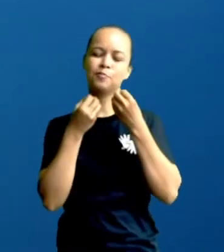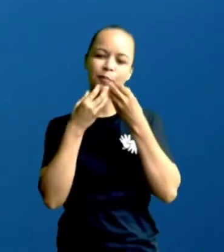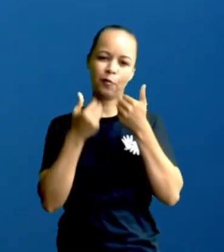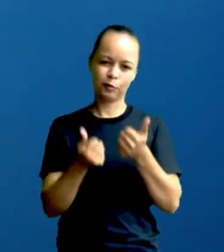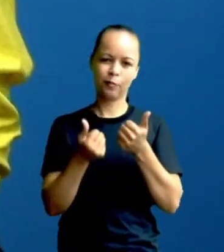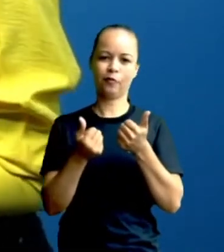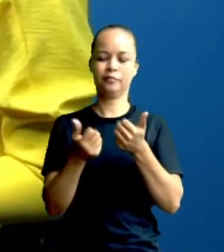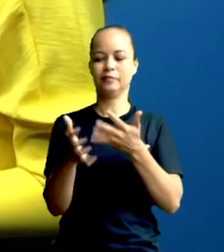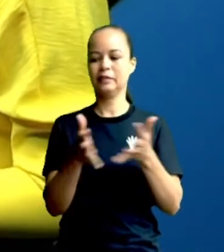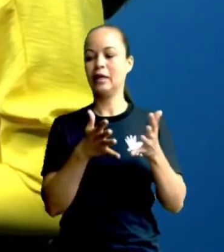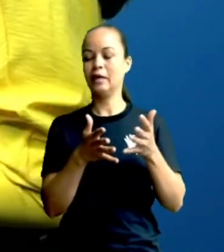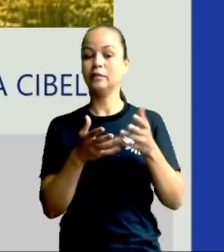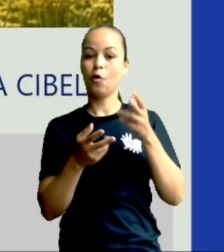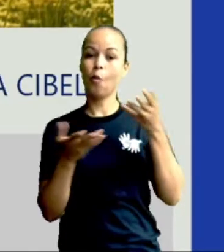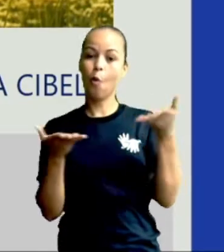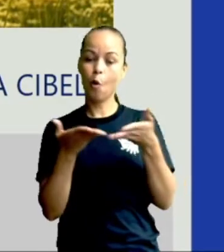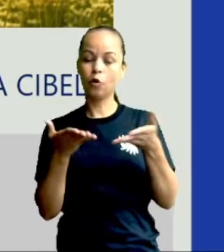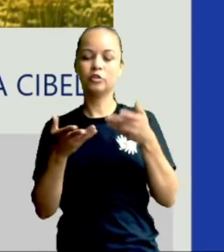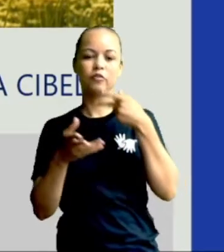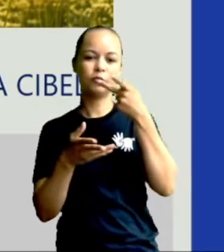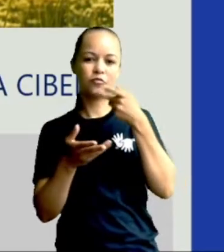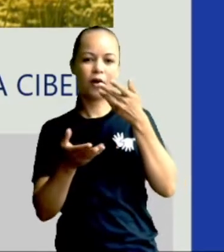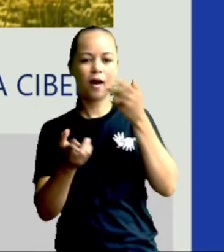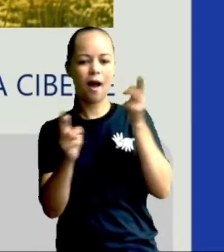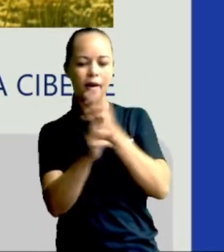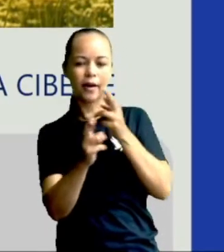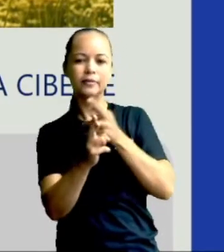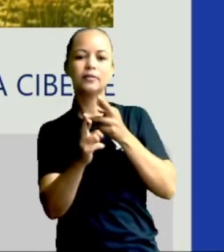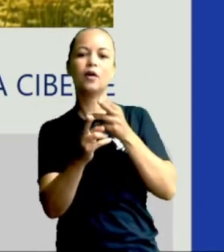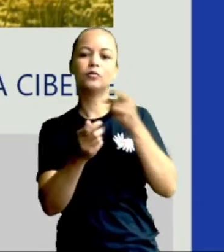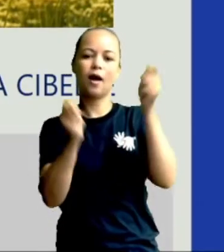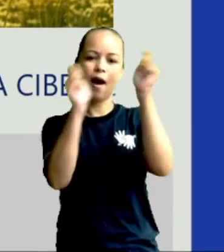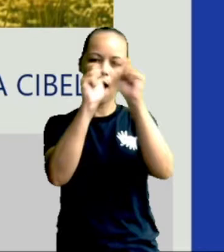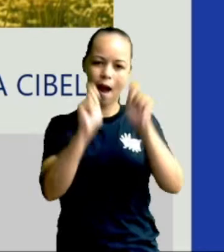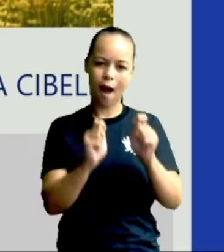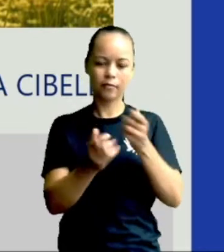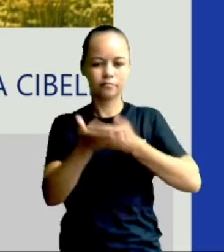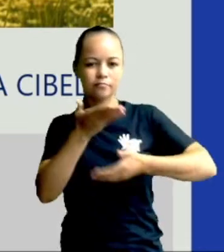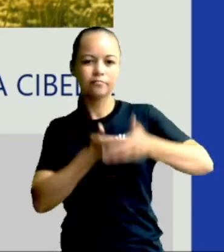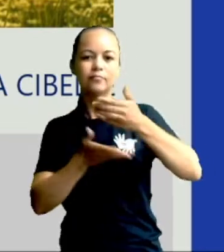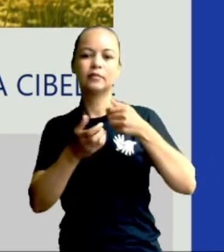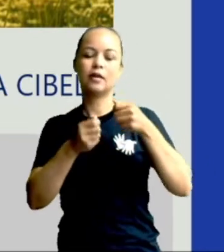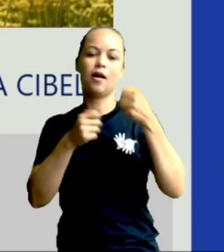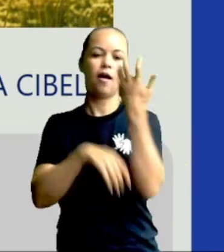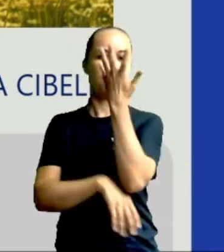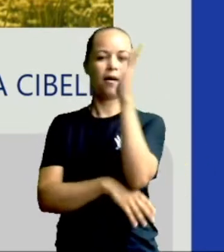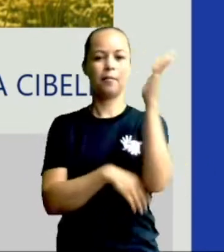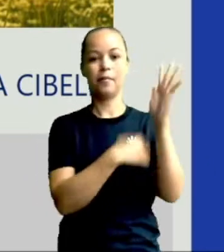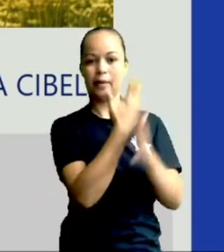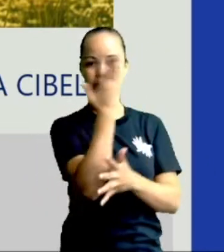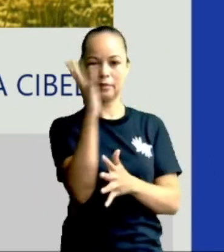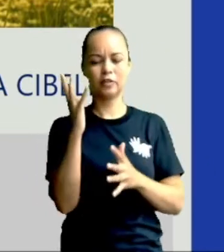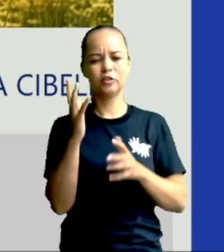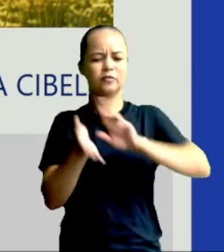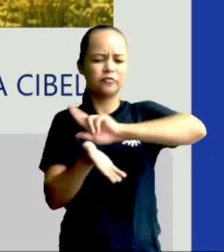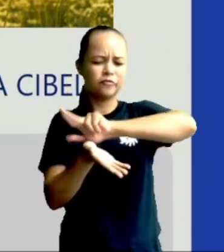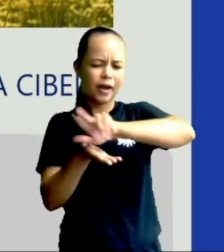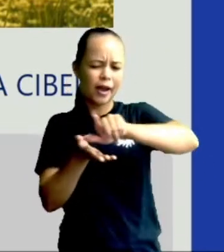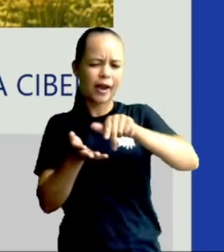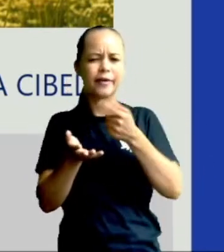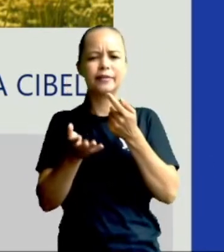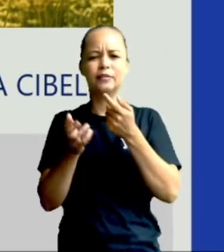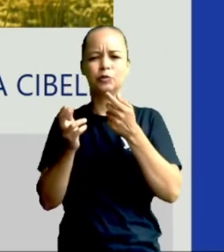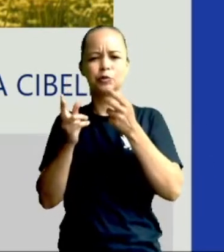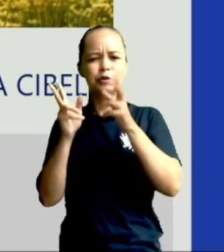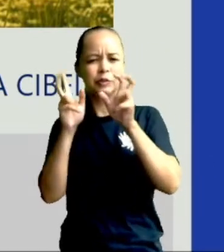Vamos falar um pouquinho sobre as artes hoje relacionadas às paisagens, tá bom? Vamos falar um pouquinho através de diversas